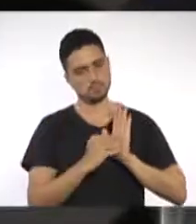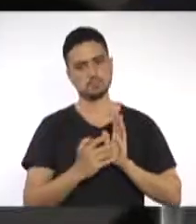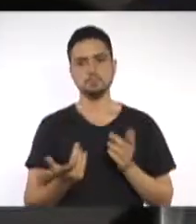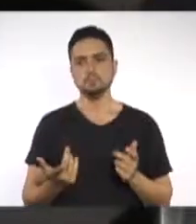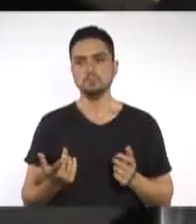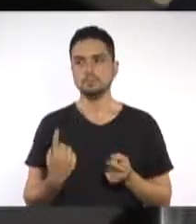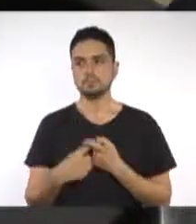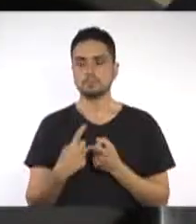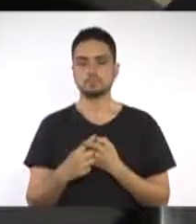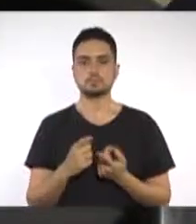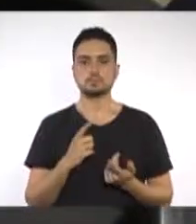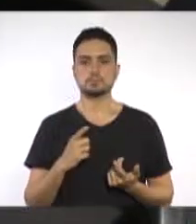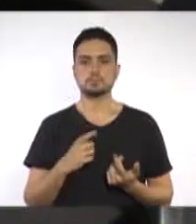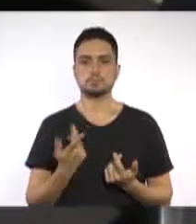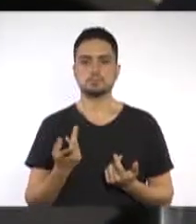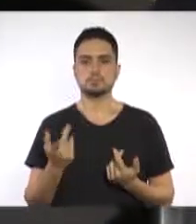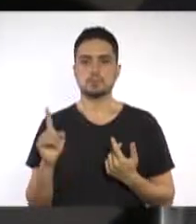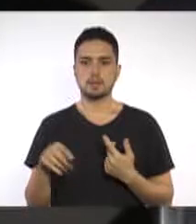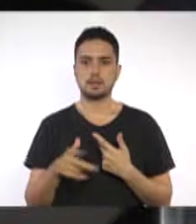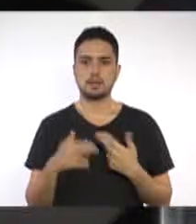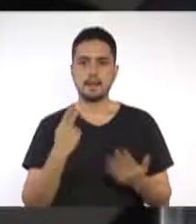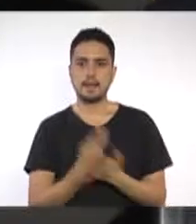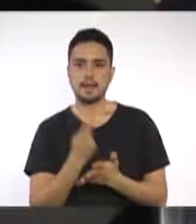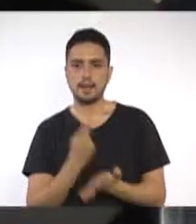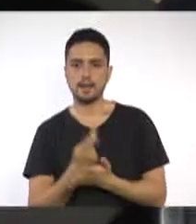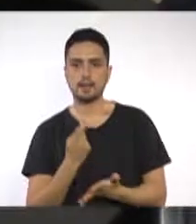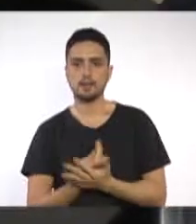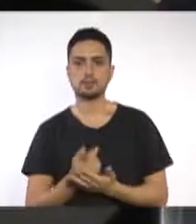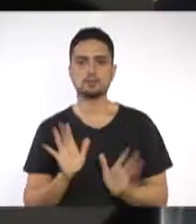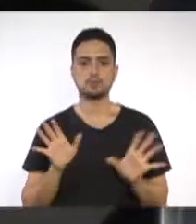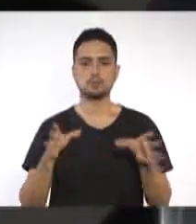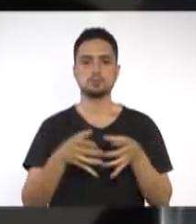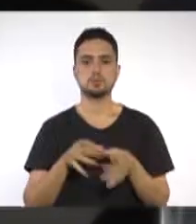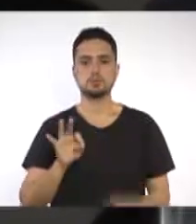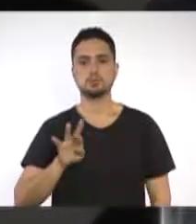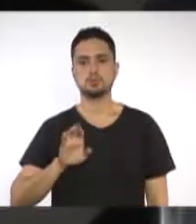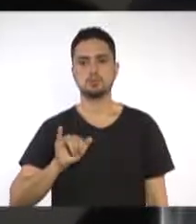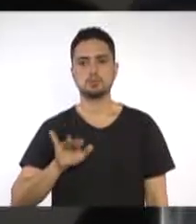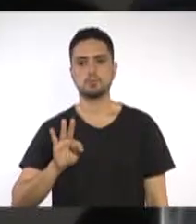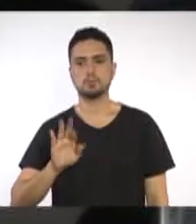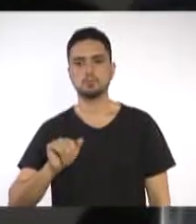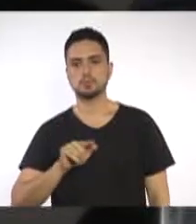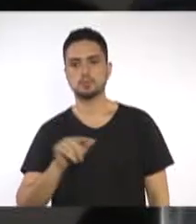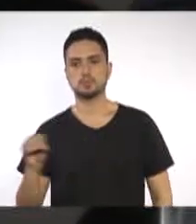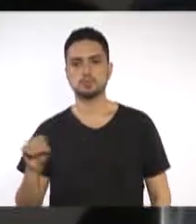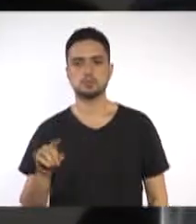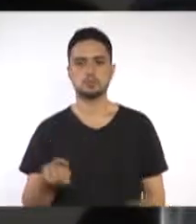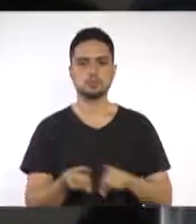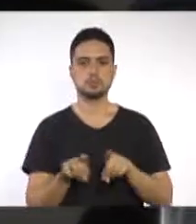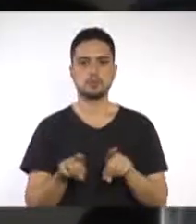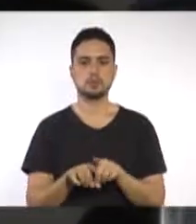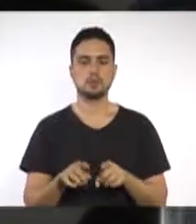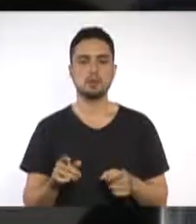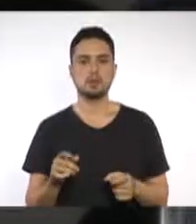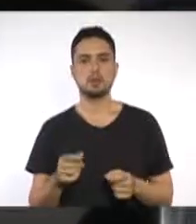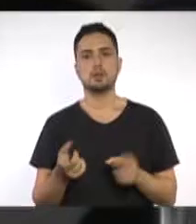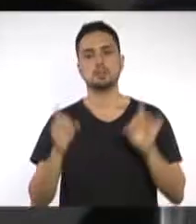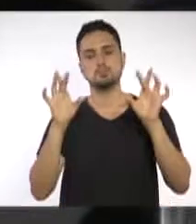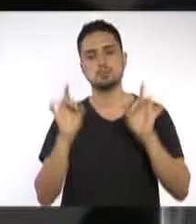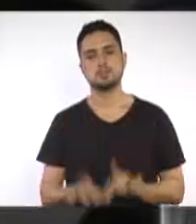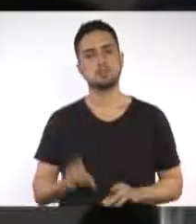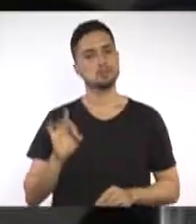a impropriedade da Comissão de Tributação nesta designação especial só poderia ser